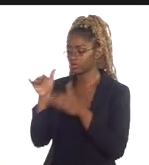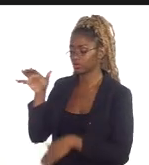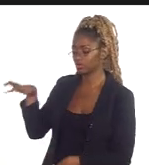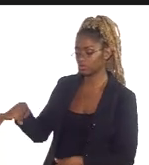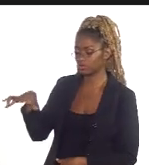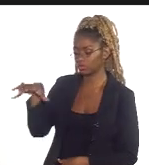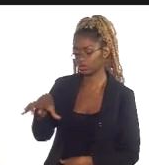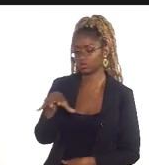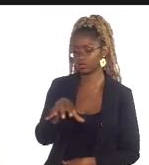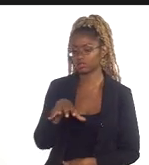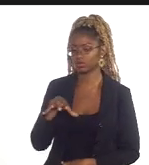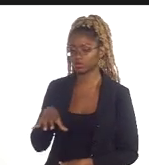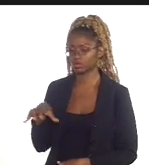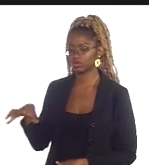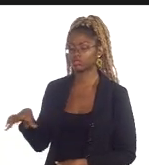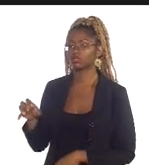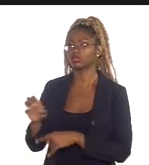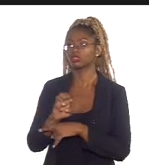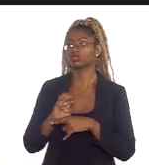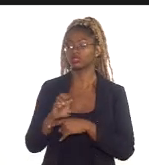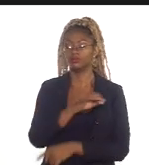com o estado do Rio de Janeiro.